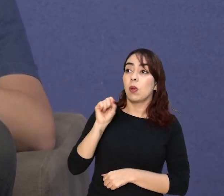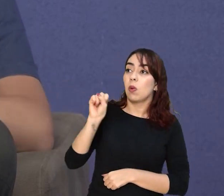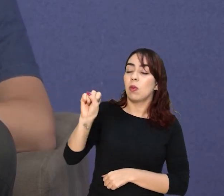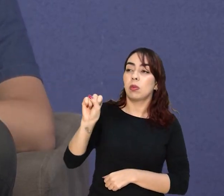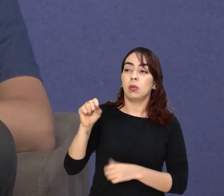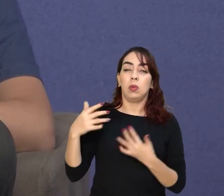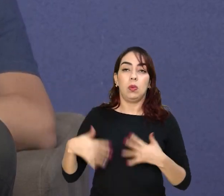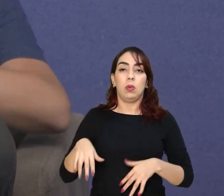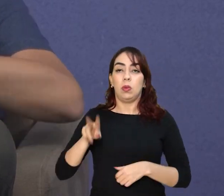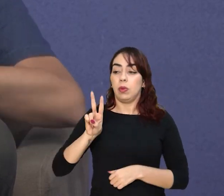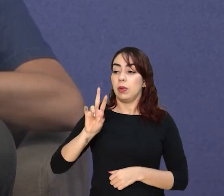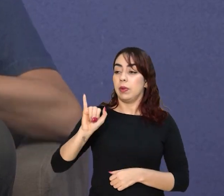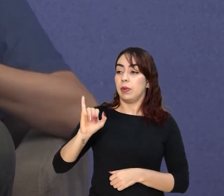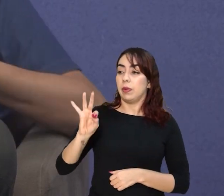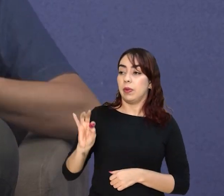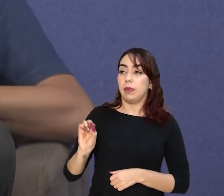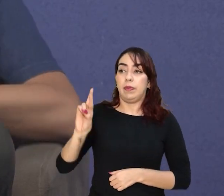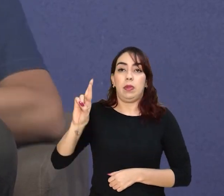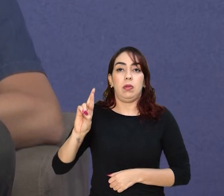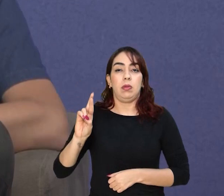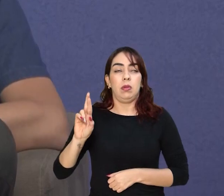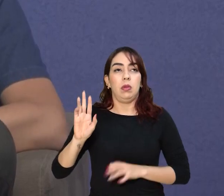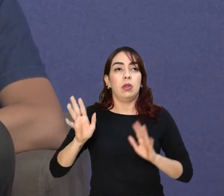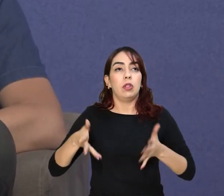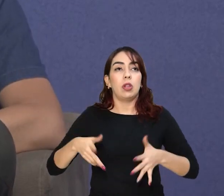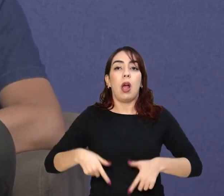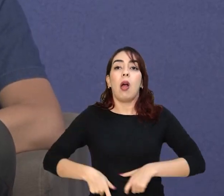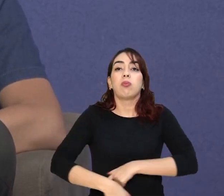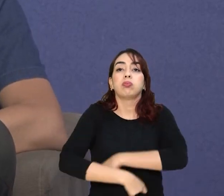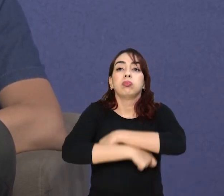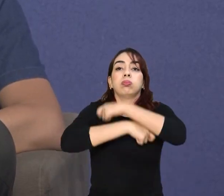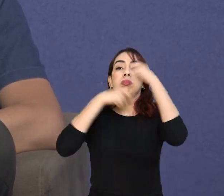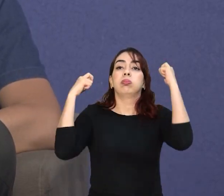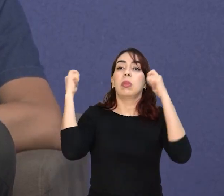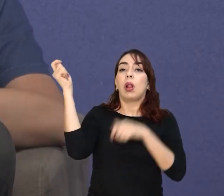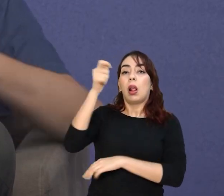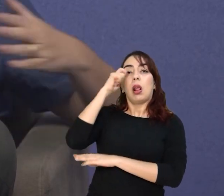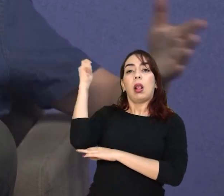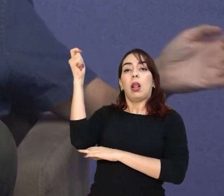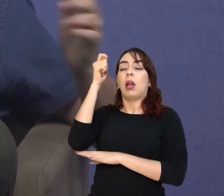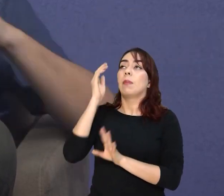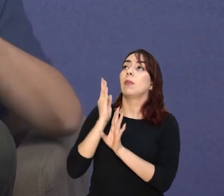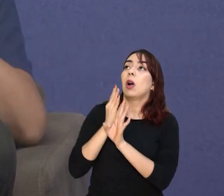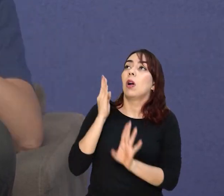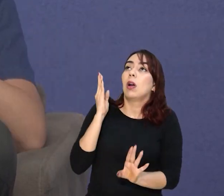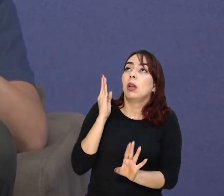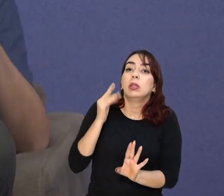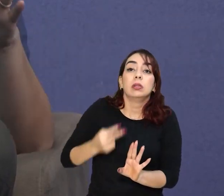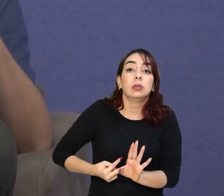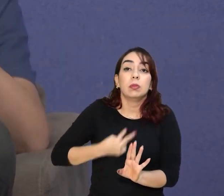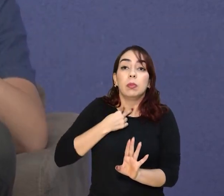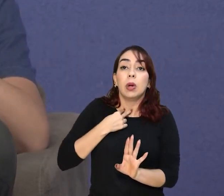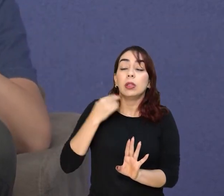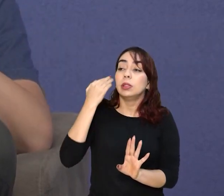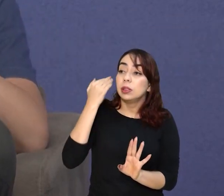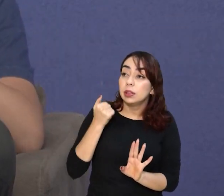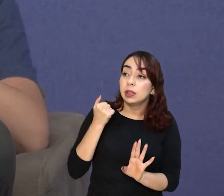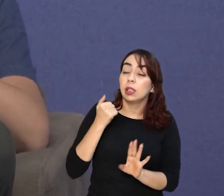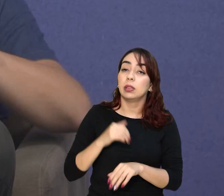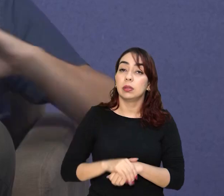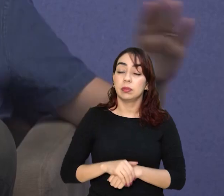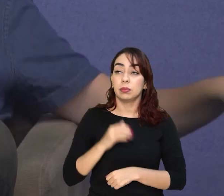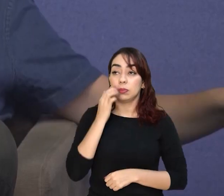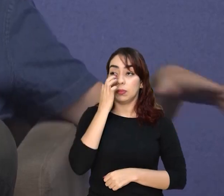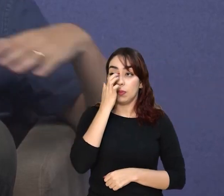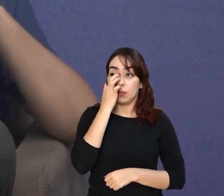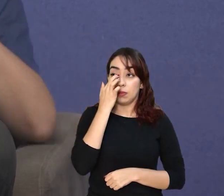fez o seu Vitor Gabriel? Tirou a camisa e tomou um amarelo, agora tá pendurado. Porque o jogador tira a camisa. No Brasil inteiro é assim. Eu acho absurdo.